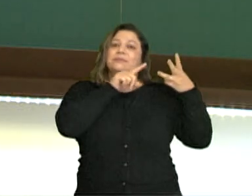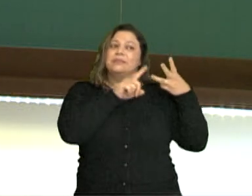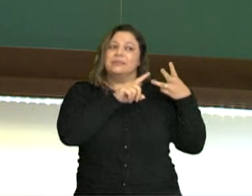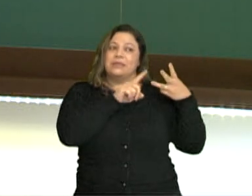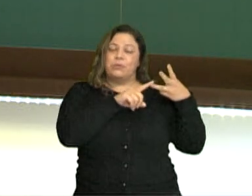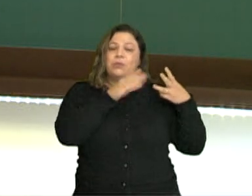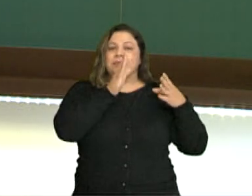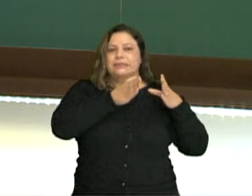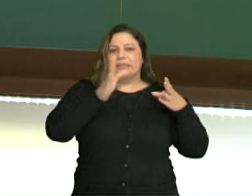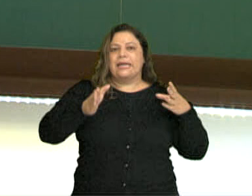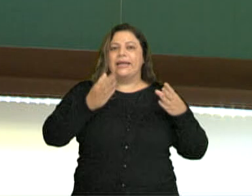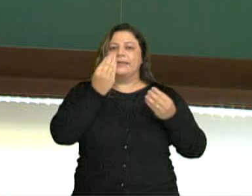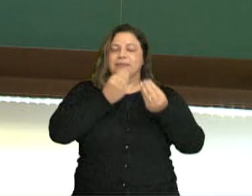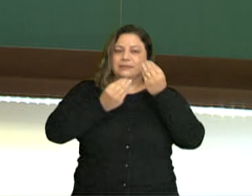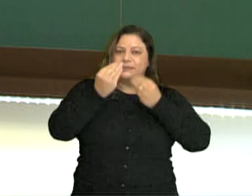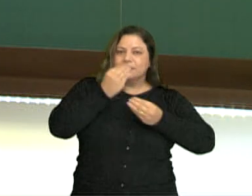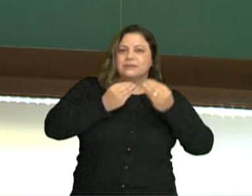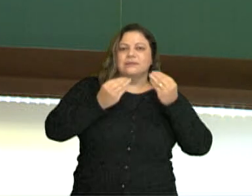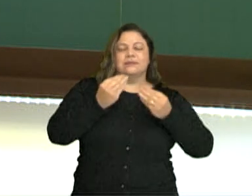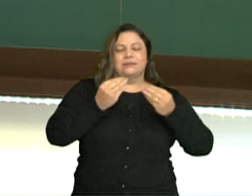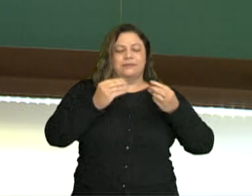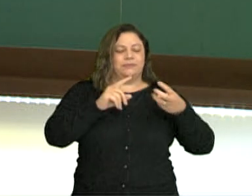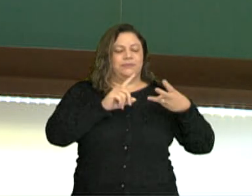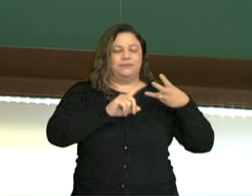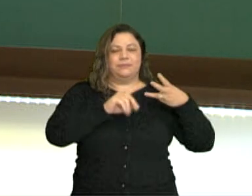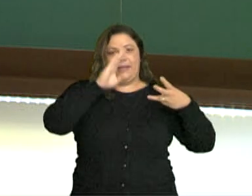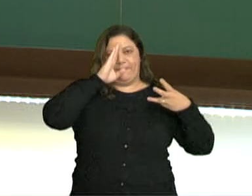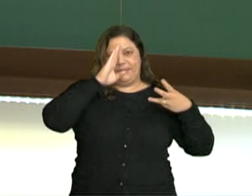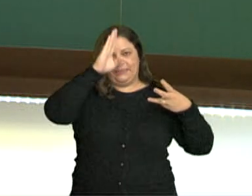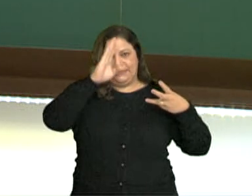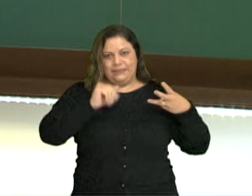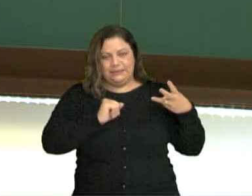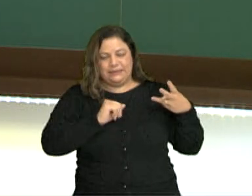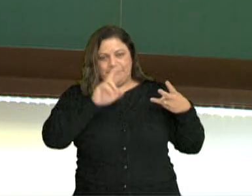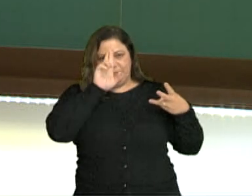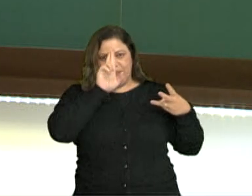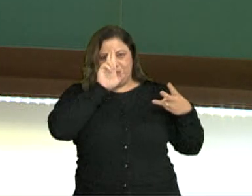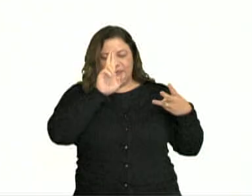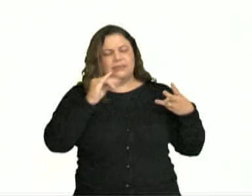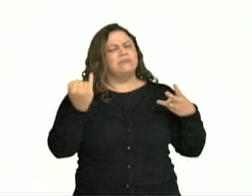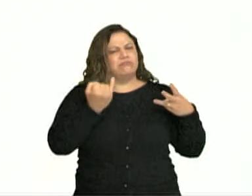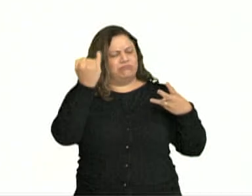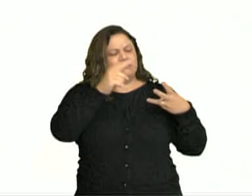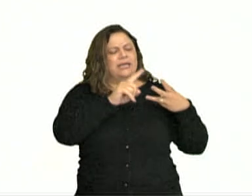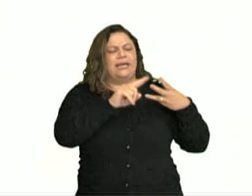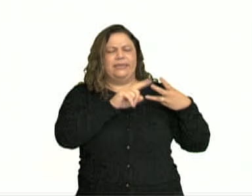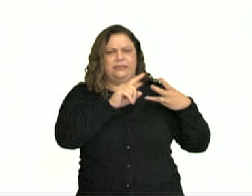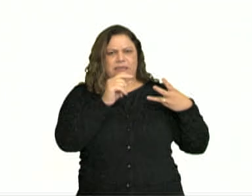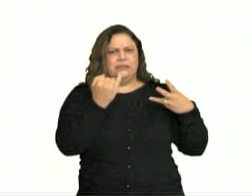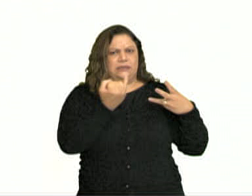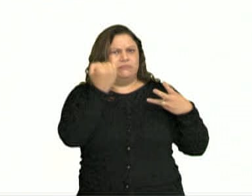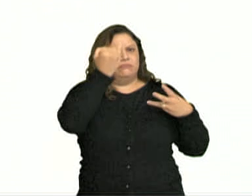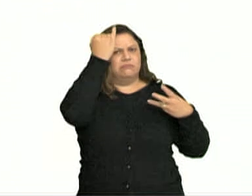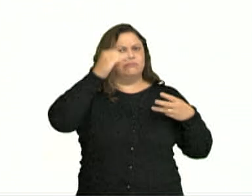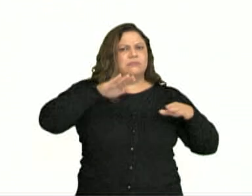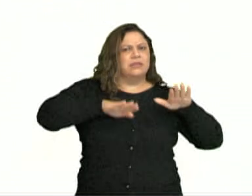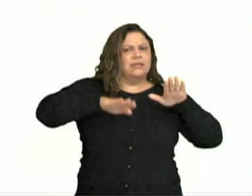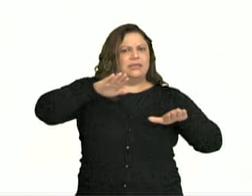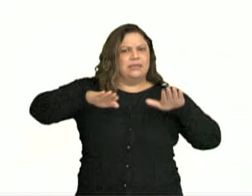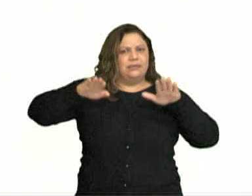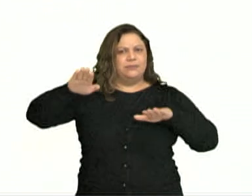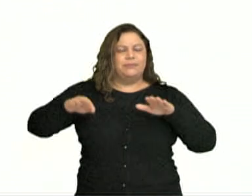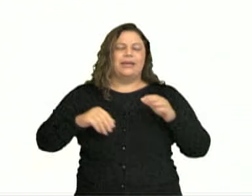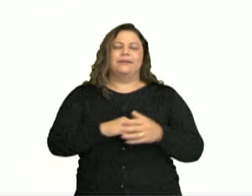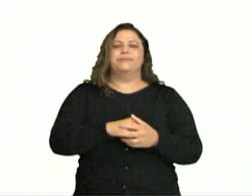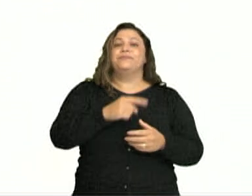Essas refeições, entre as refeições chamadas principais, têm a sua devida importância, pois vão ajudar a equilibrar o dia alimentar.